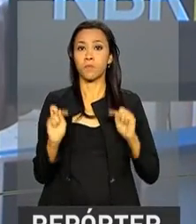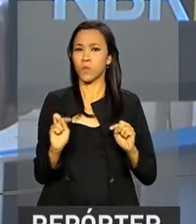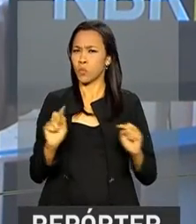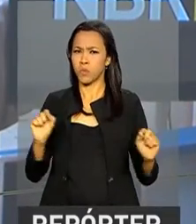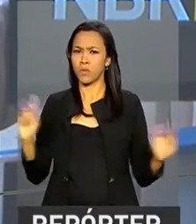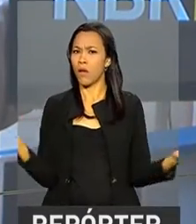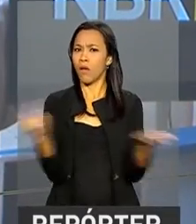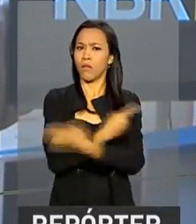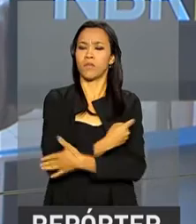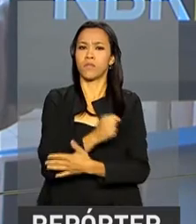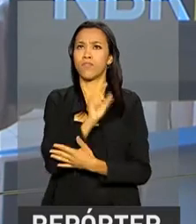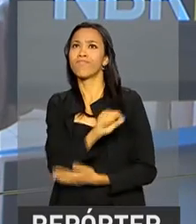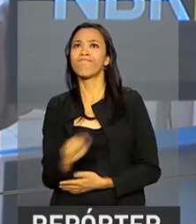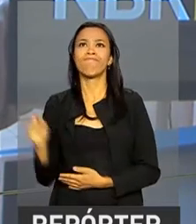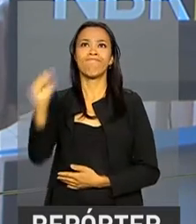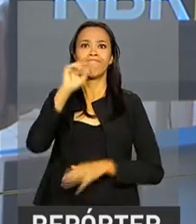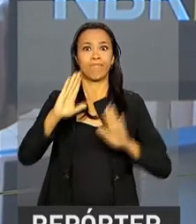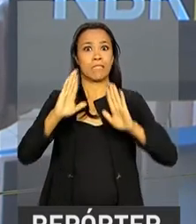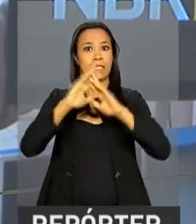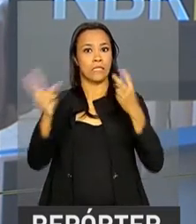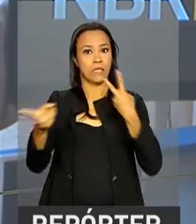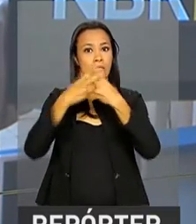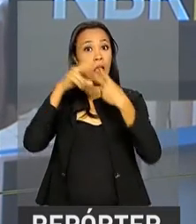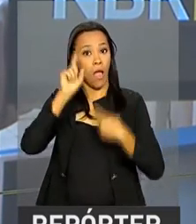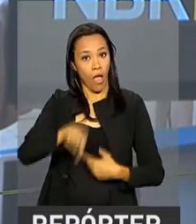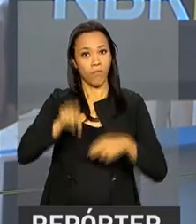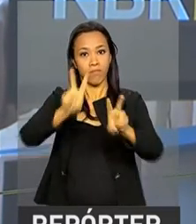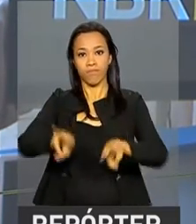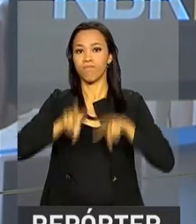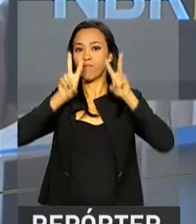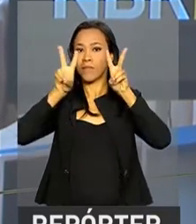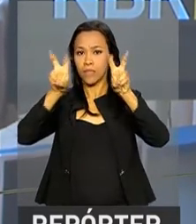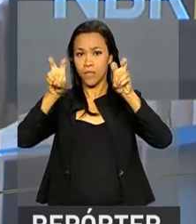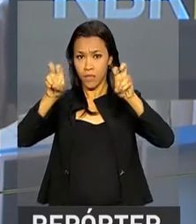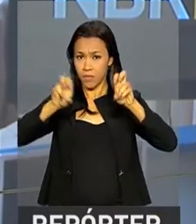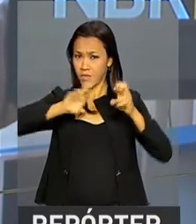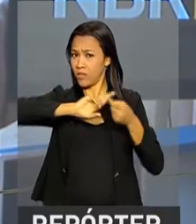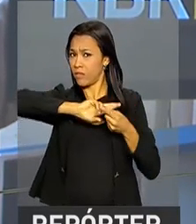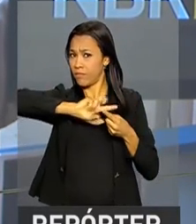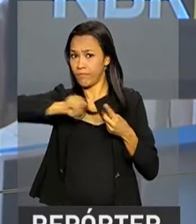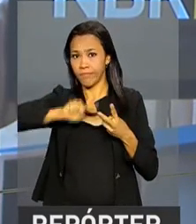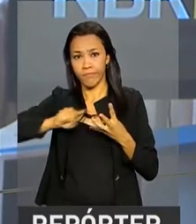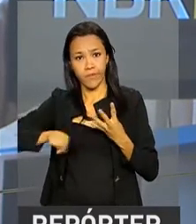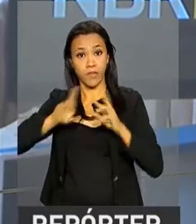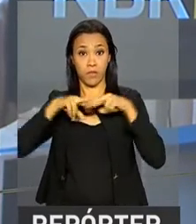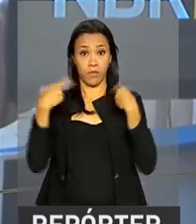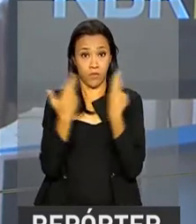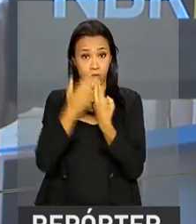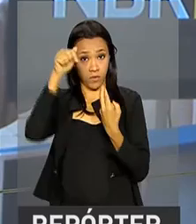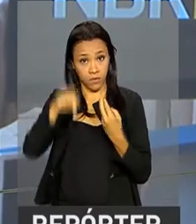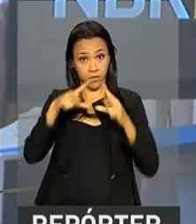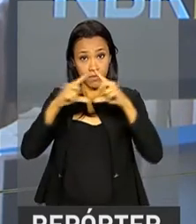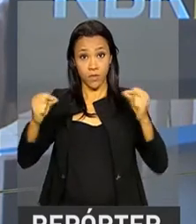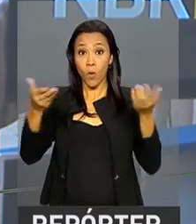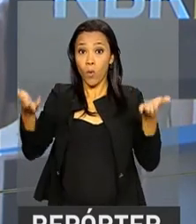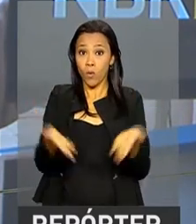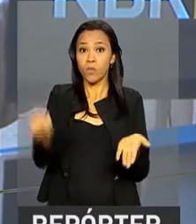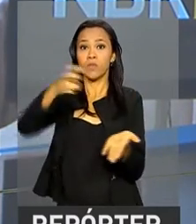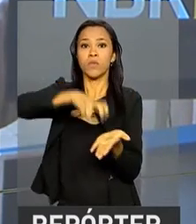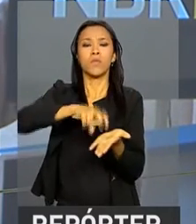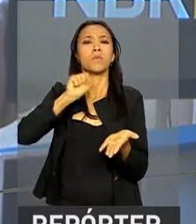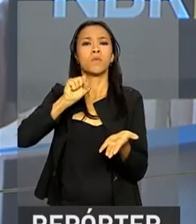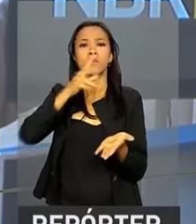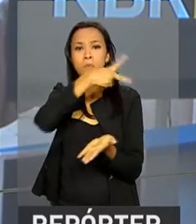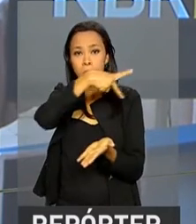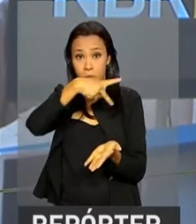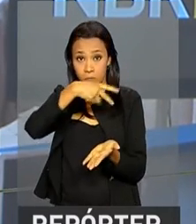nos presídios do país é tema de uma série de reuniões aqui em brasília hoje pela manhã o ministro da justiça alexandre de